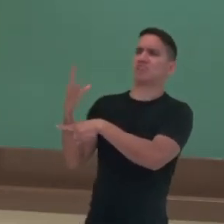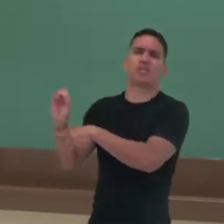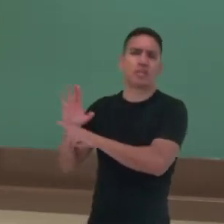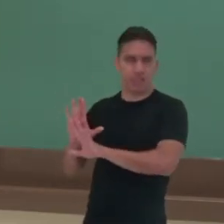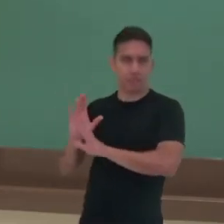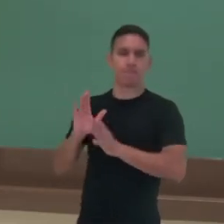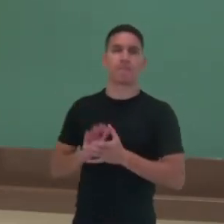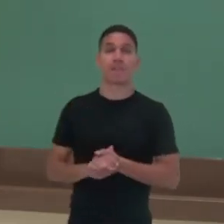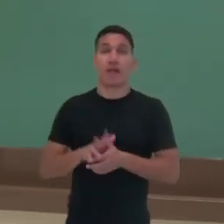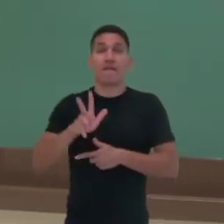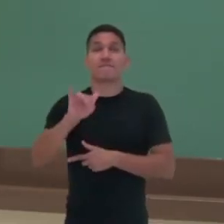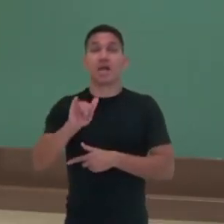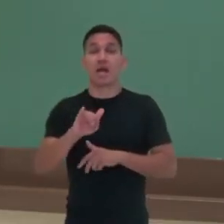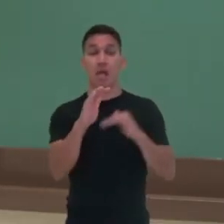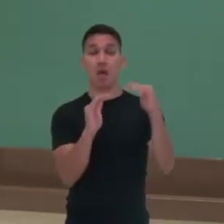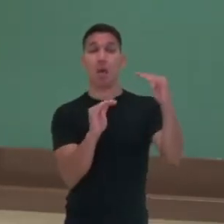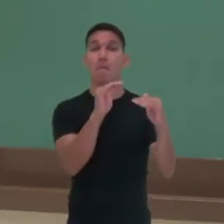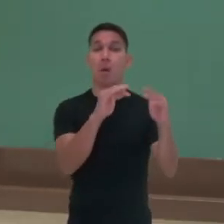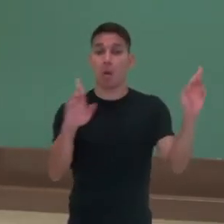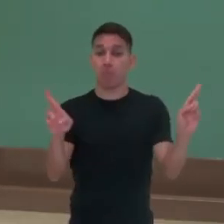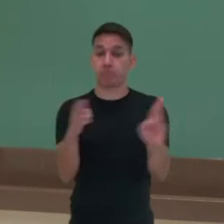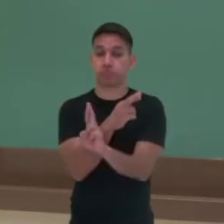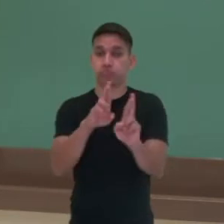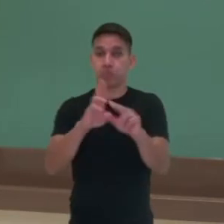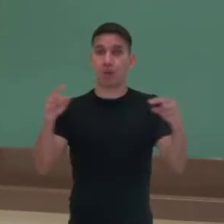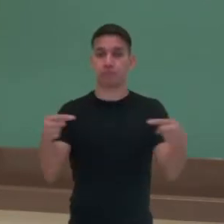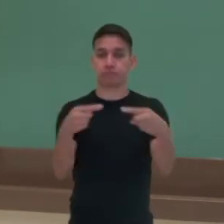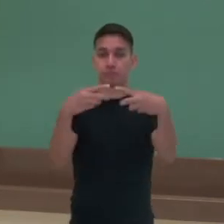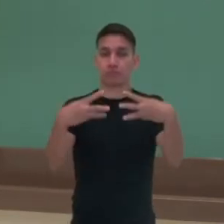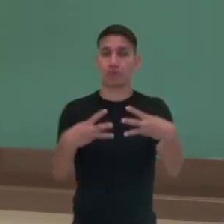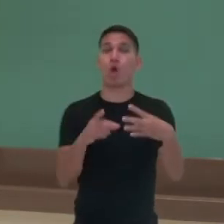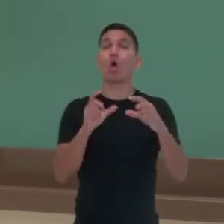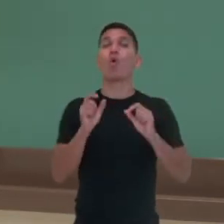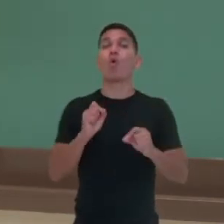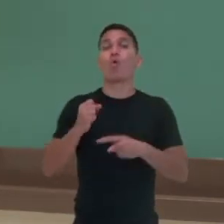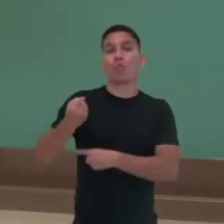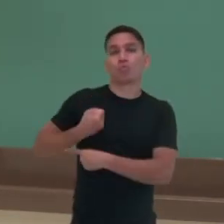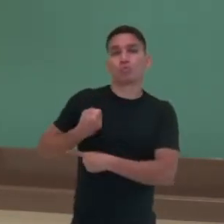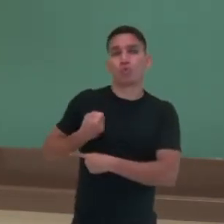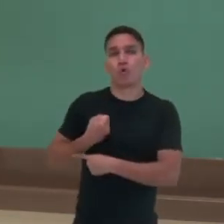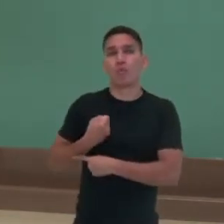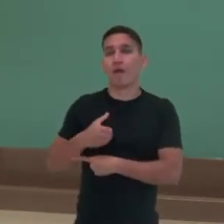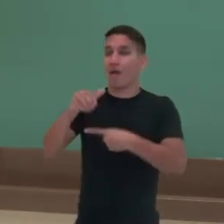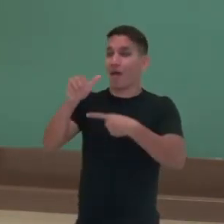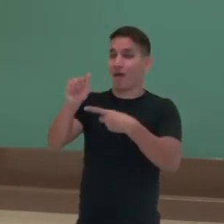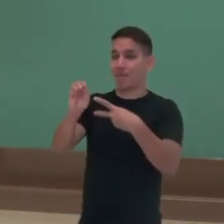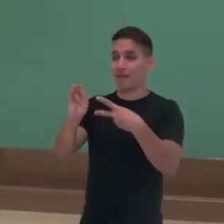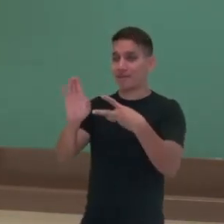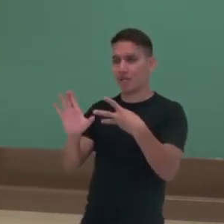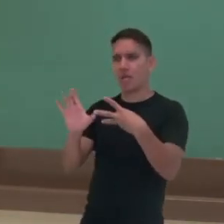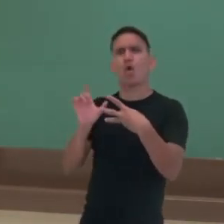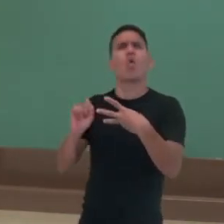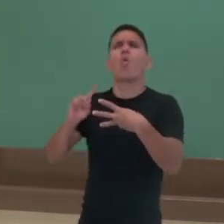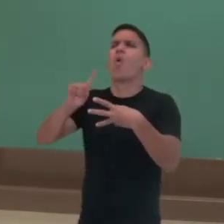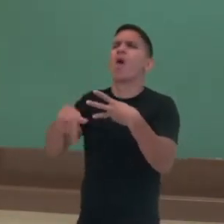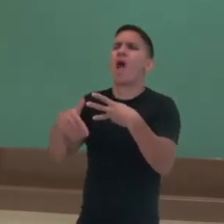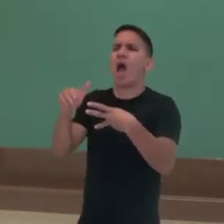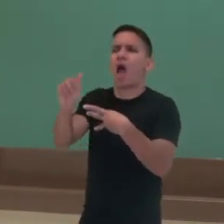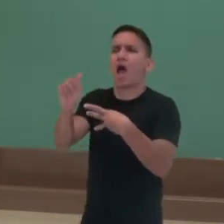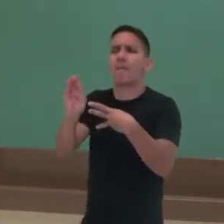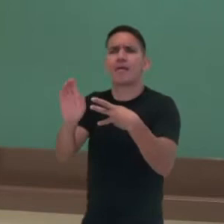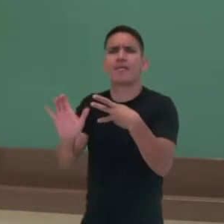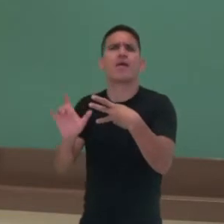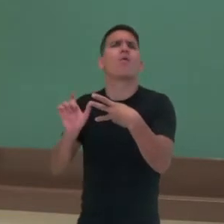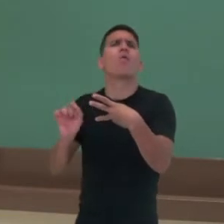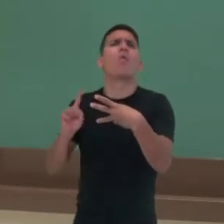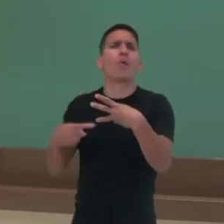Eles serão diretamente proporcionais aos números racionais a, b e c. Então, quais são os números a, b